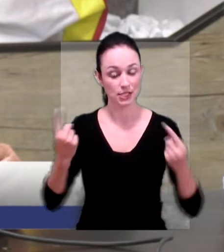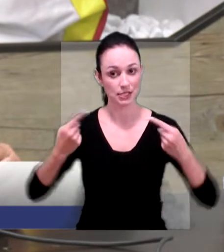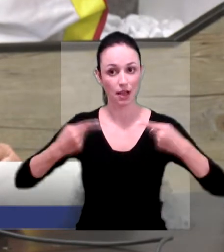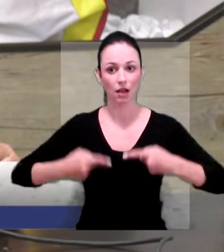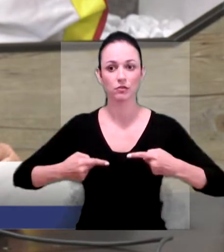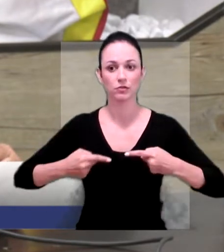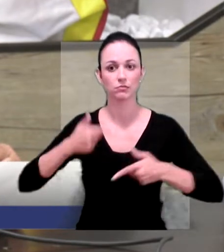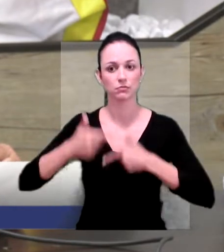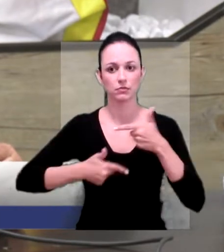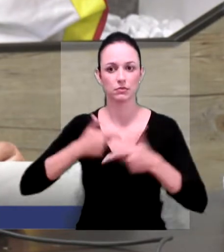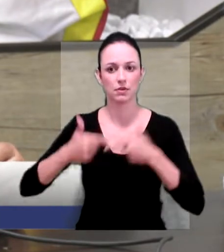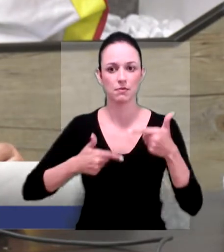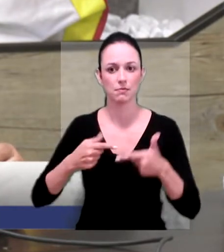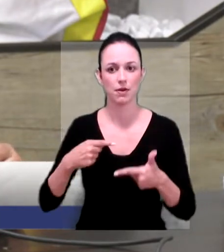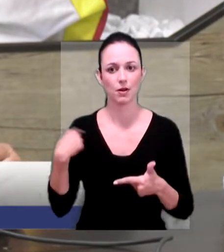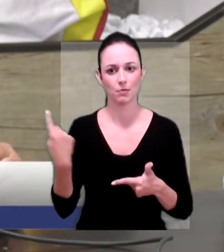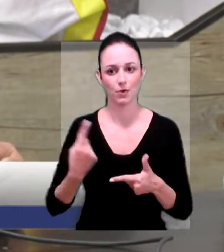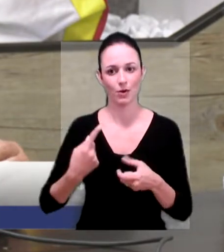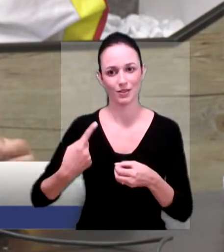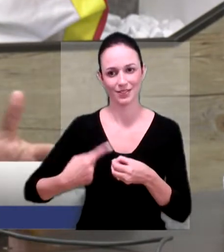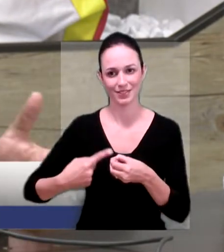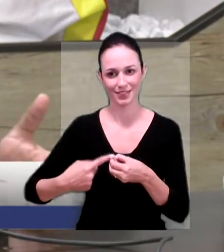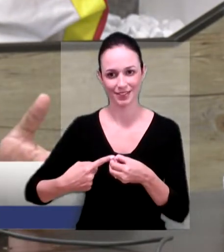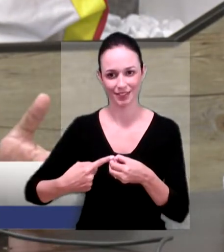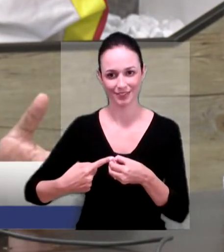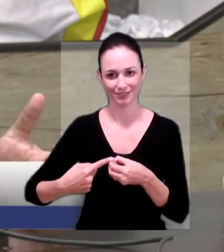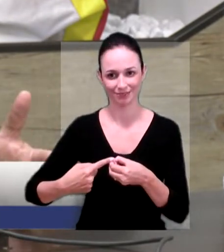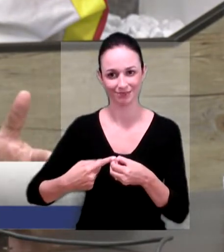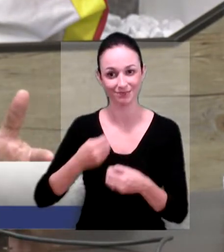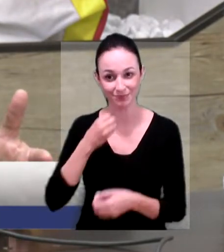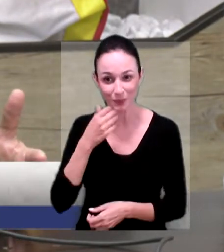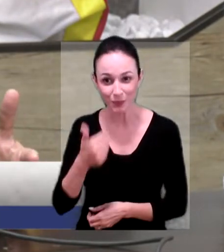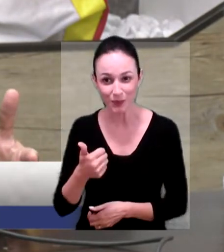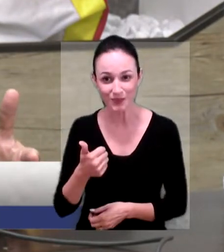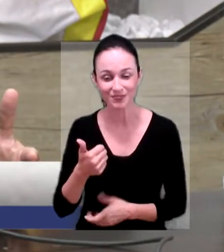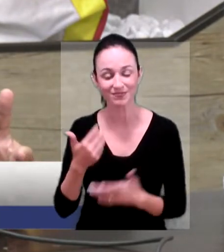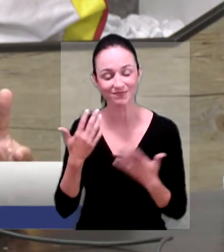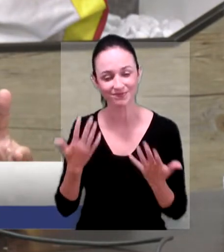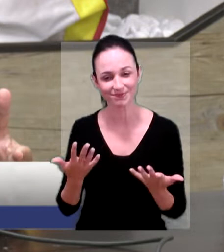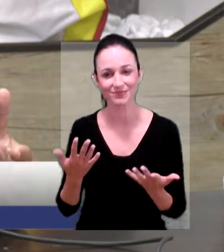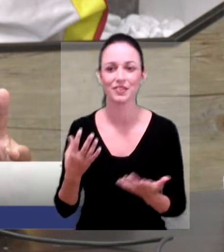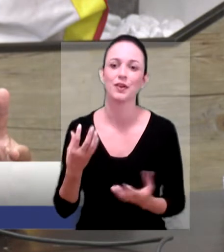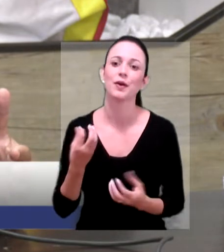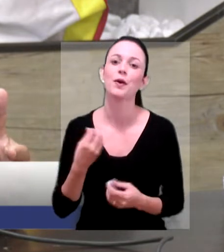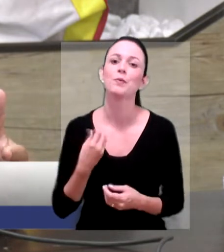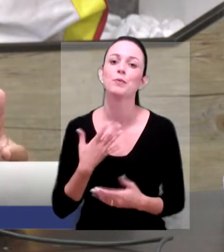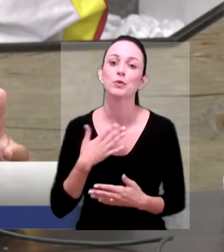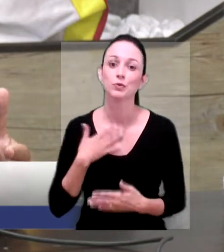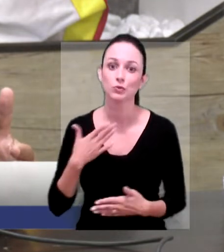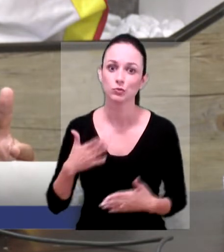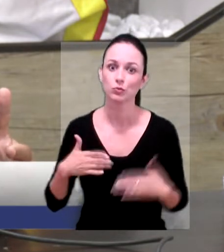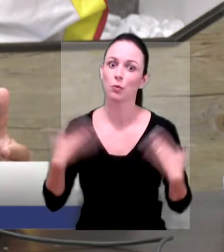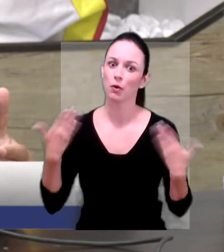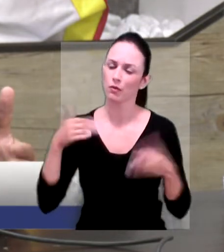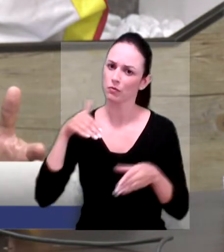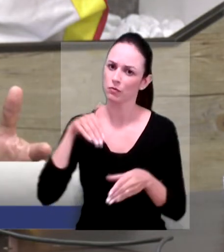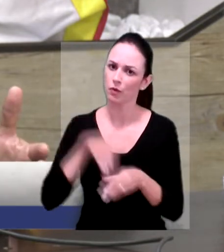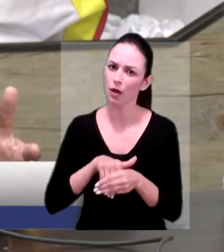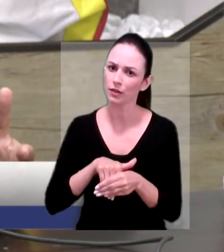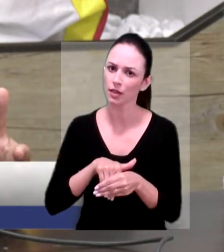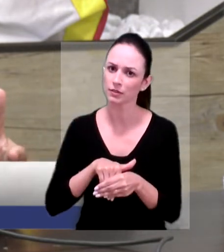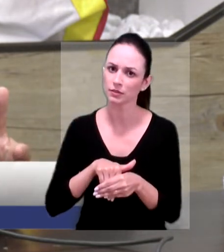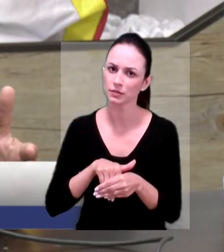município. Tá bom, gente? Então, para mim foi uma surpresa a votação. Eu achei que ela